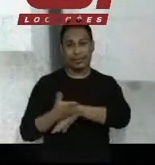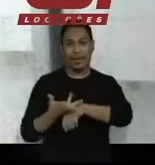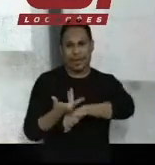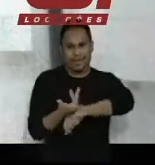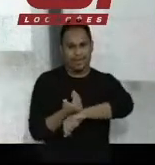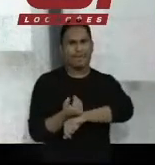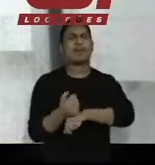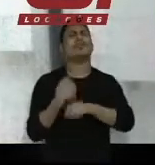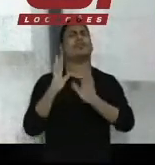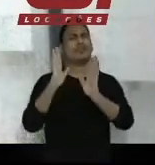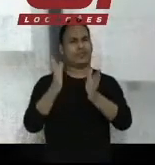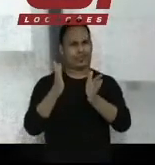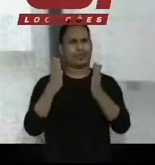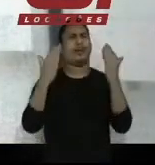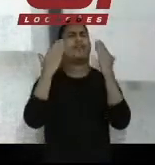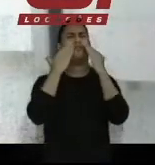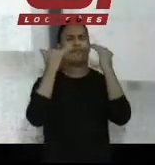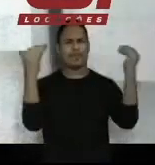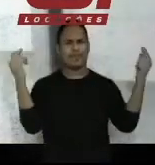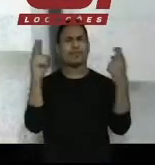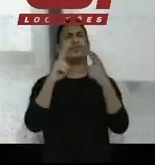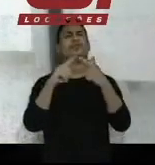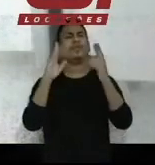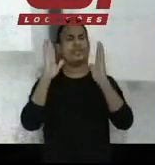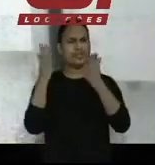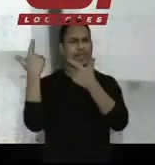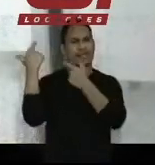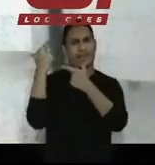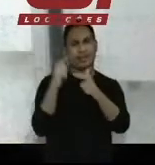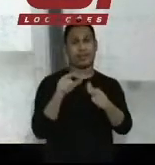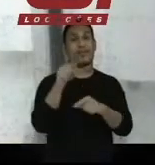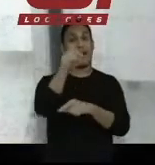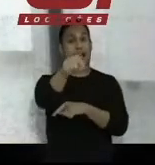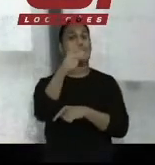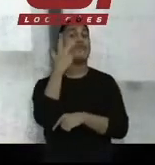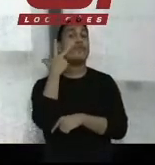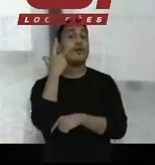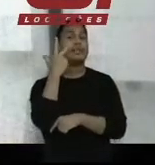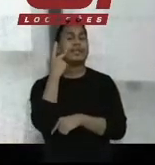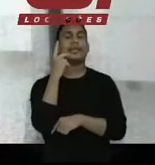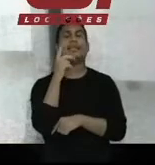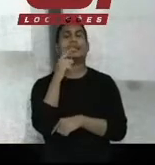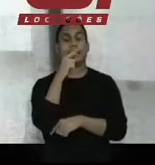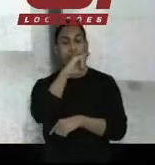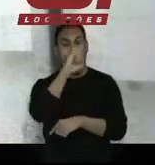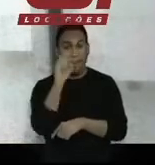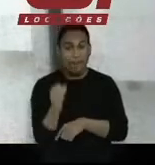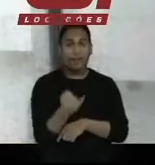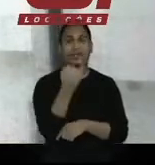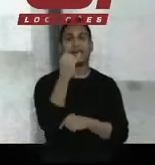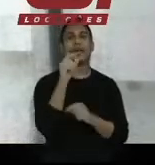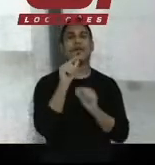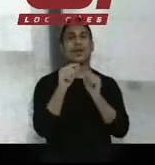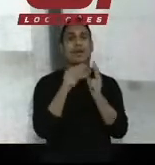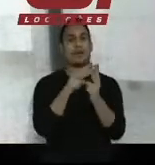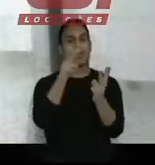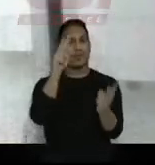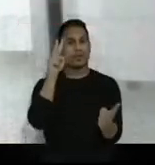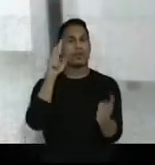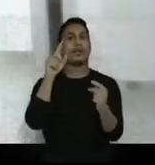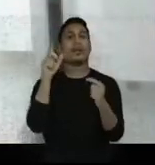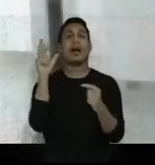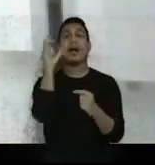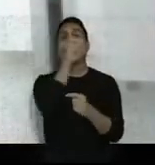tradicional aí de Fortaleza e que eu até falo, né, que são as oportunidades do mundo online, né, de repente agora eu poder estar participando, ter